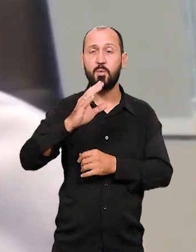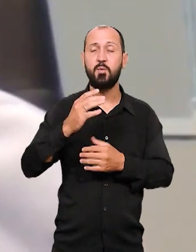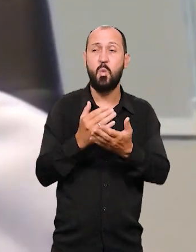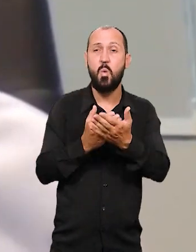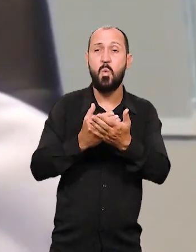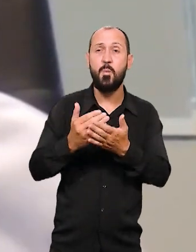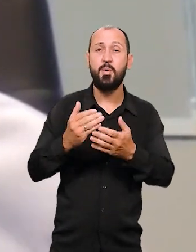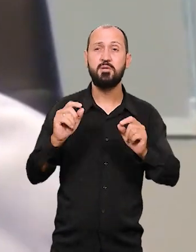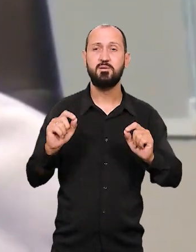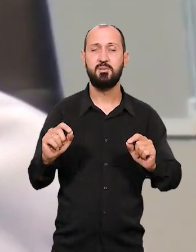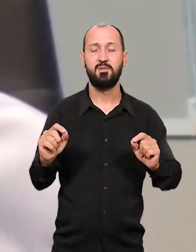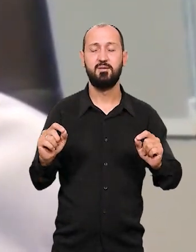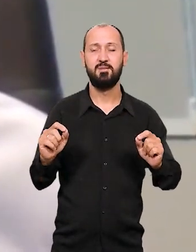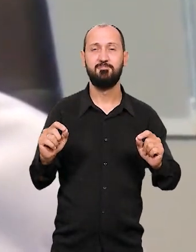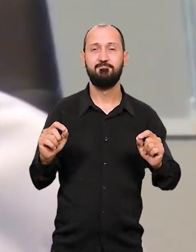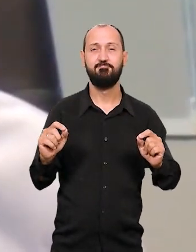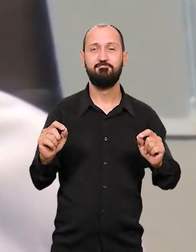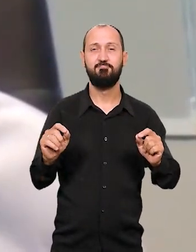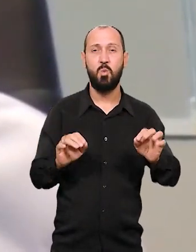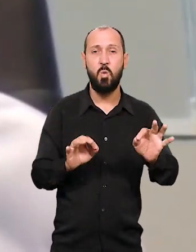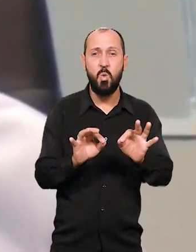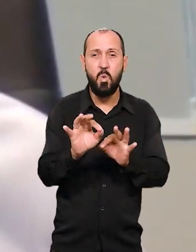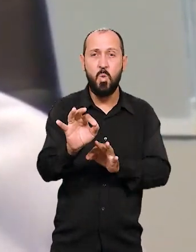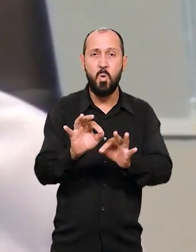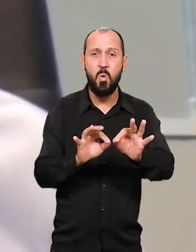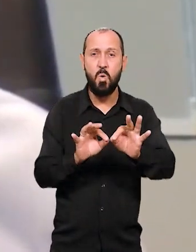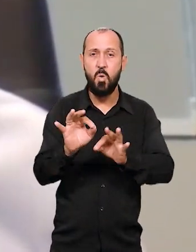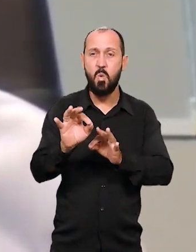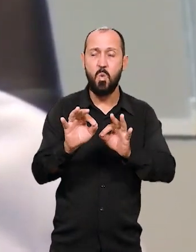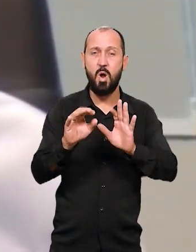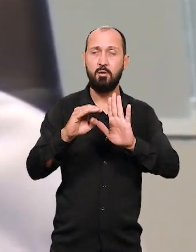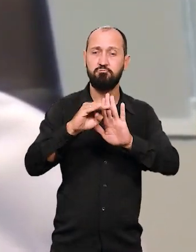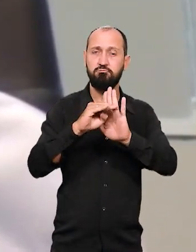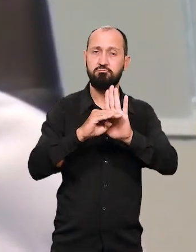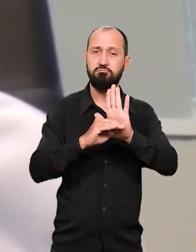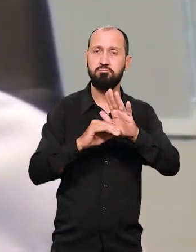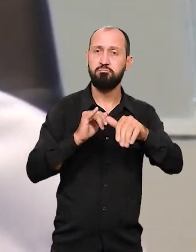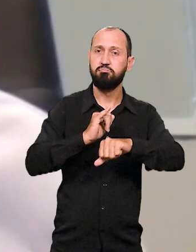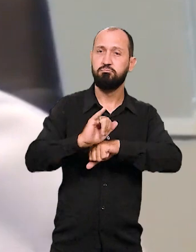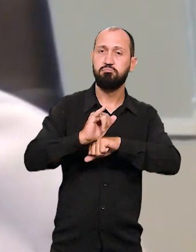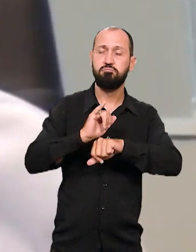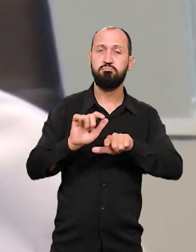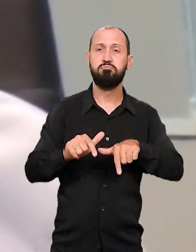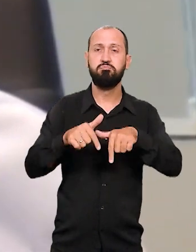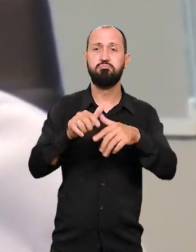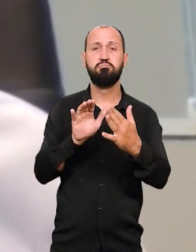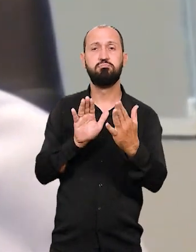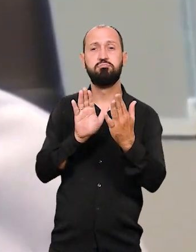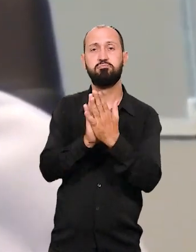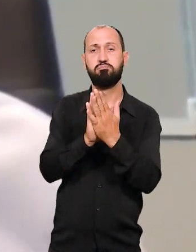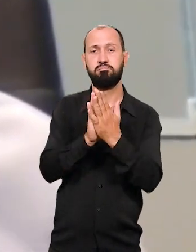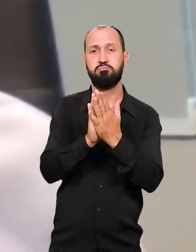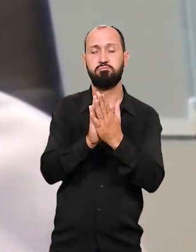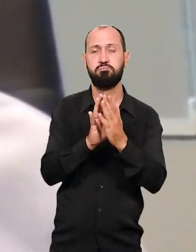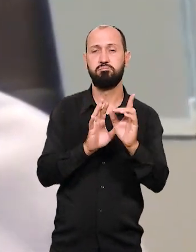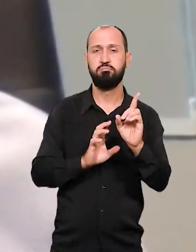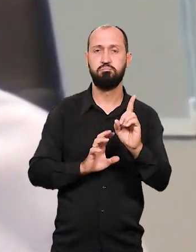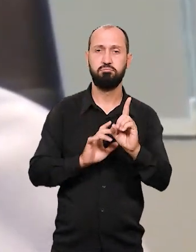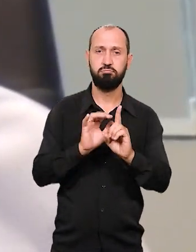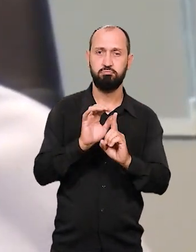Brasil, desde o começo, montou o enfrentamento para o HIV.